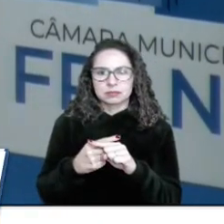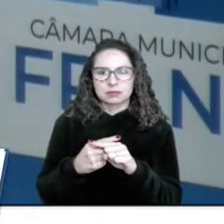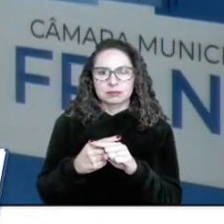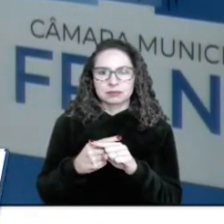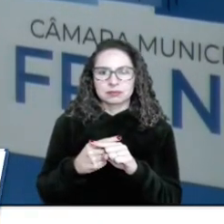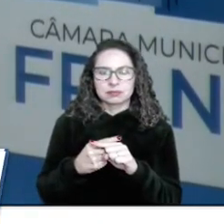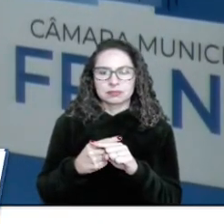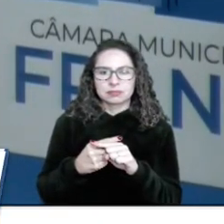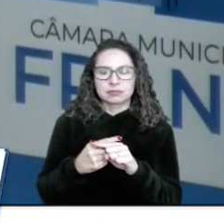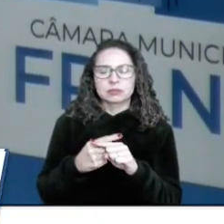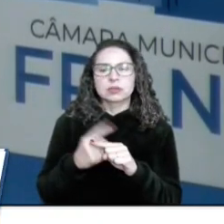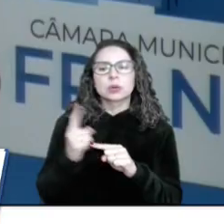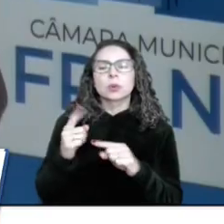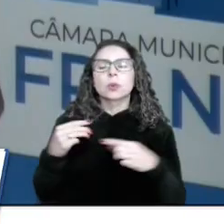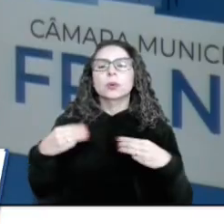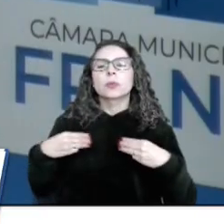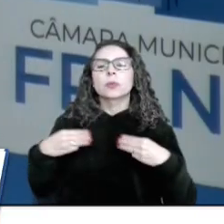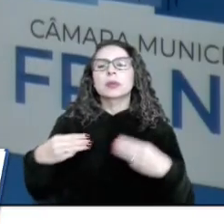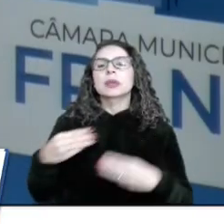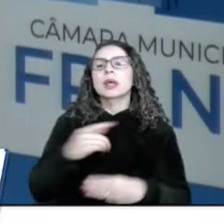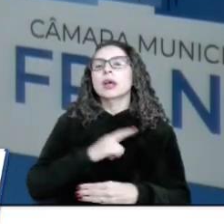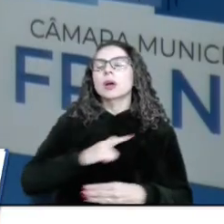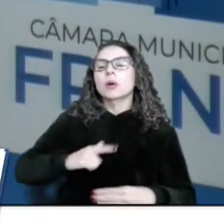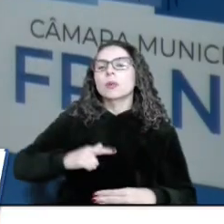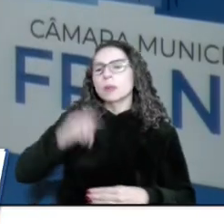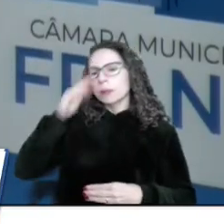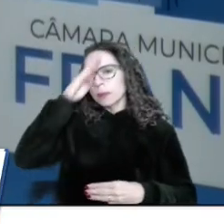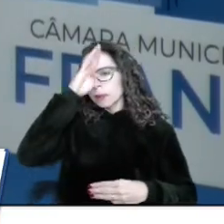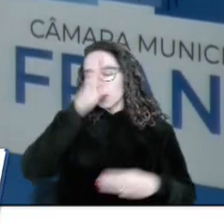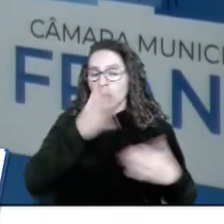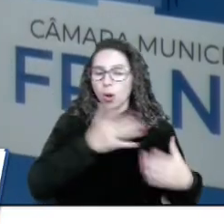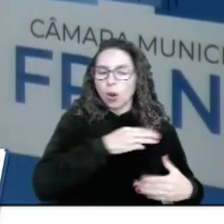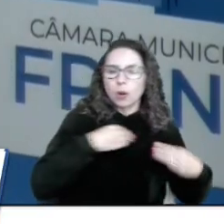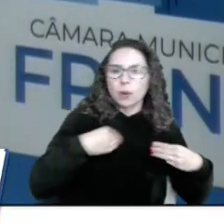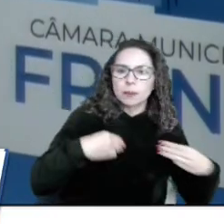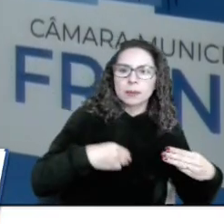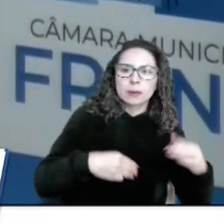Quantos ministérios tinha no governo Bolsonaro, quantos ministérios tem hoje no governo Lula?